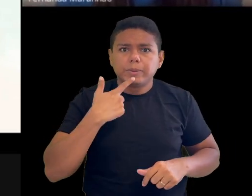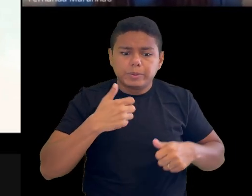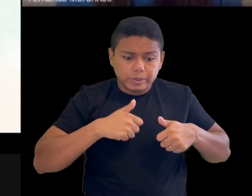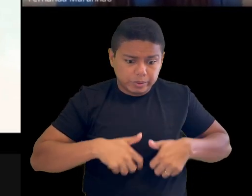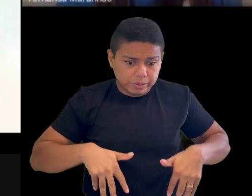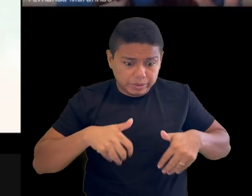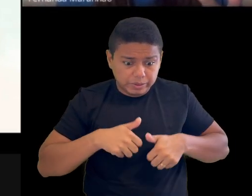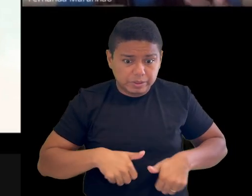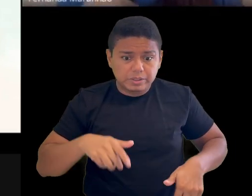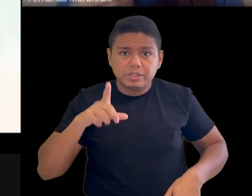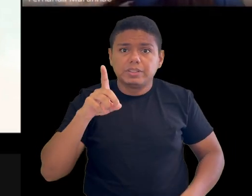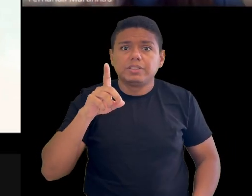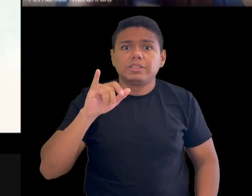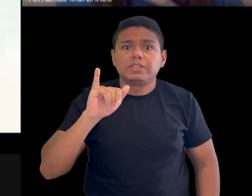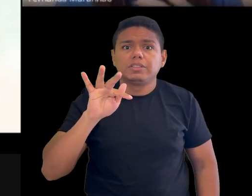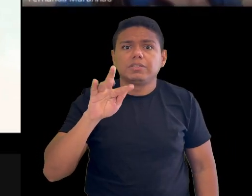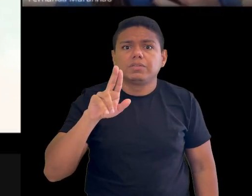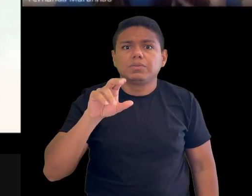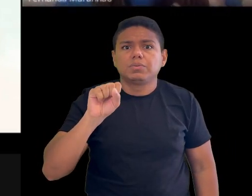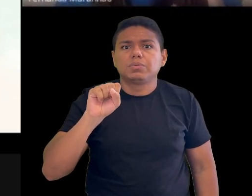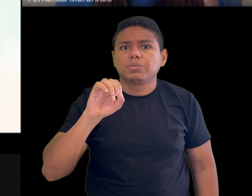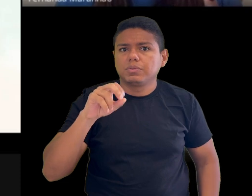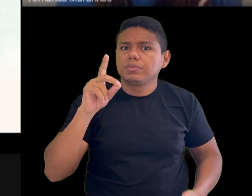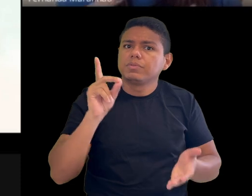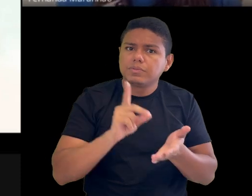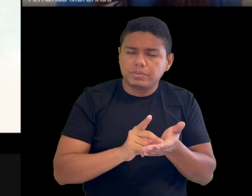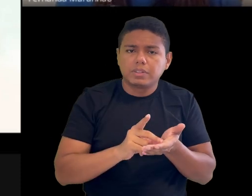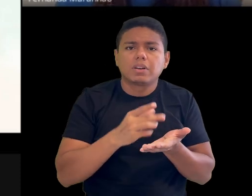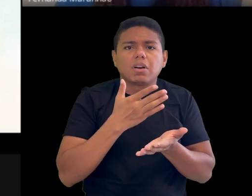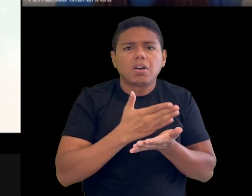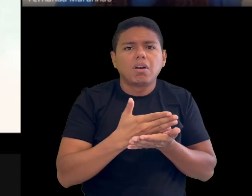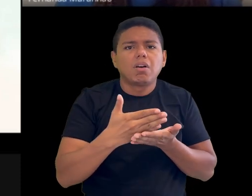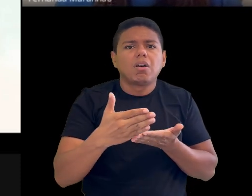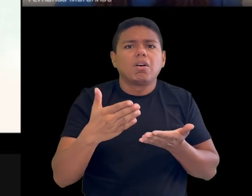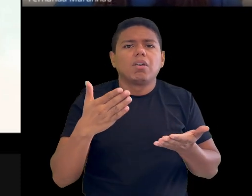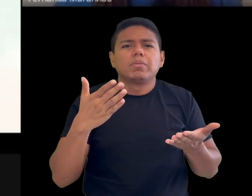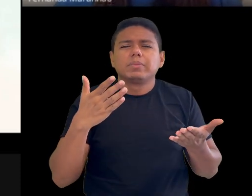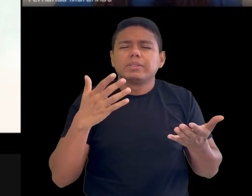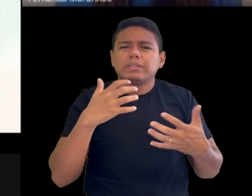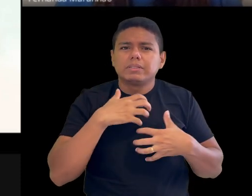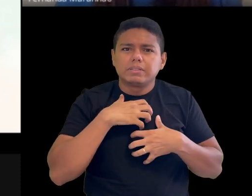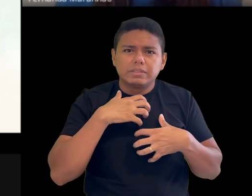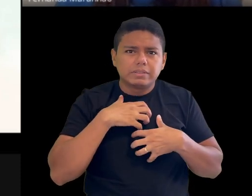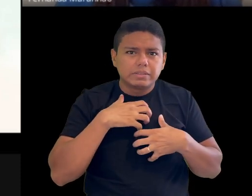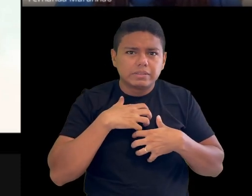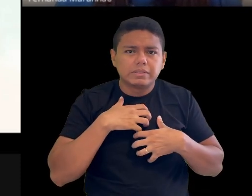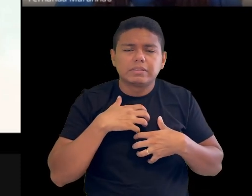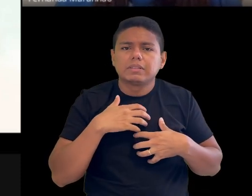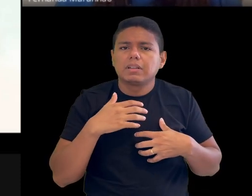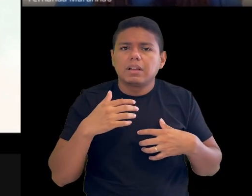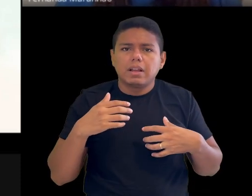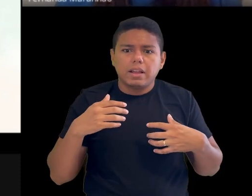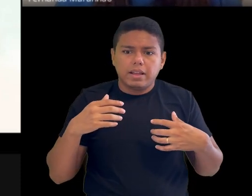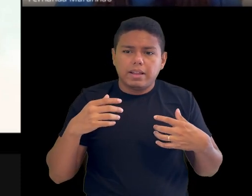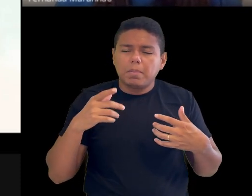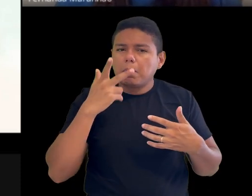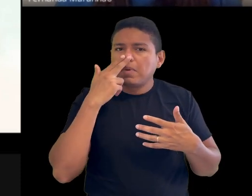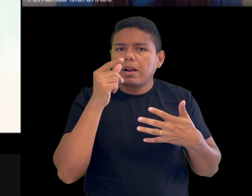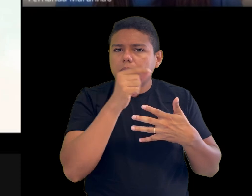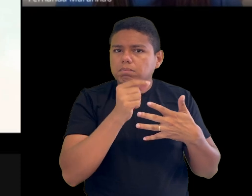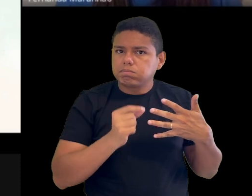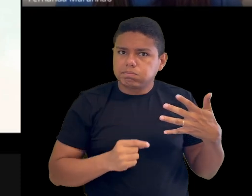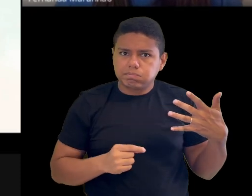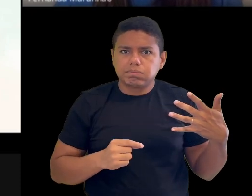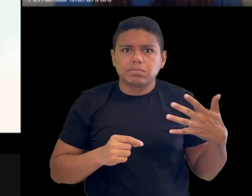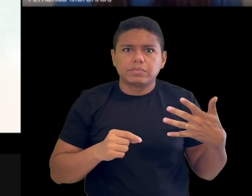paciente realmente a começar a fazer consumo dos seus fatores de coagulação e levar a um quadro de coagulação